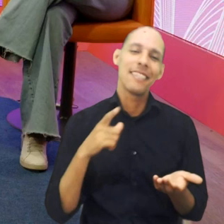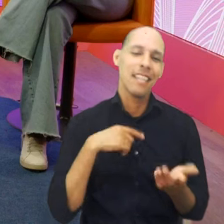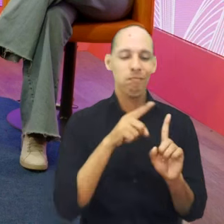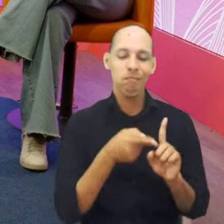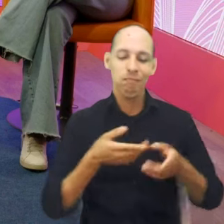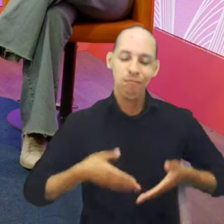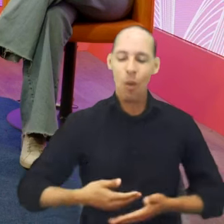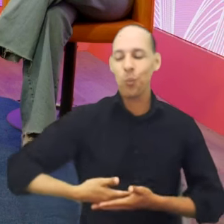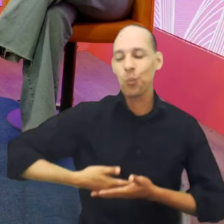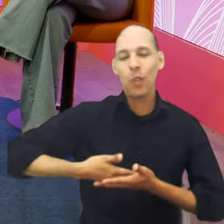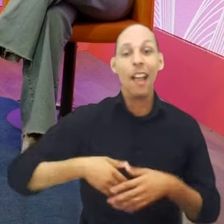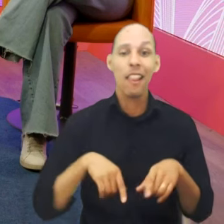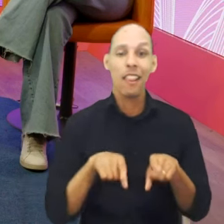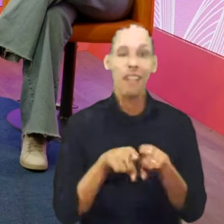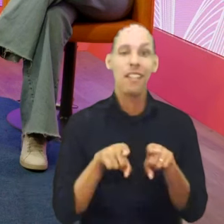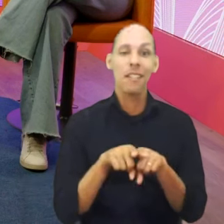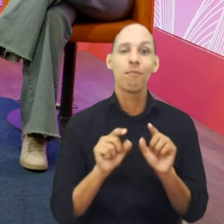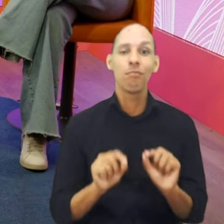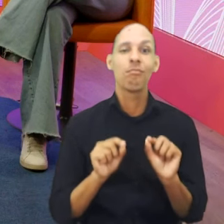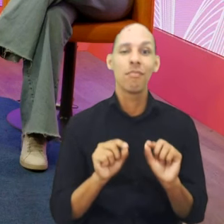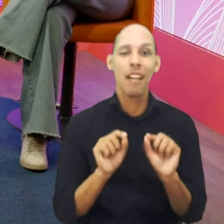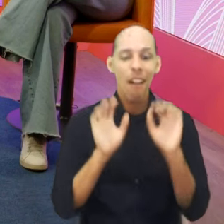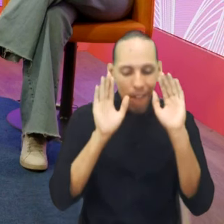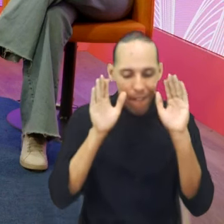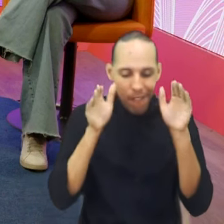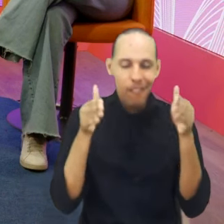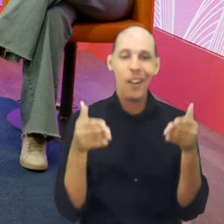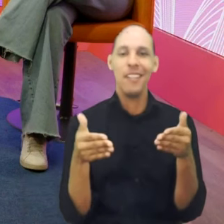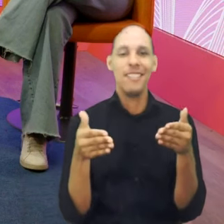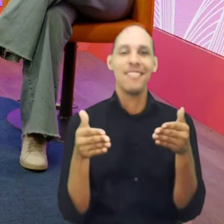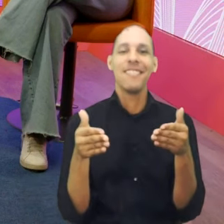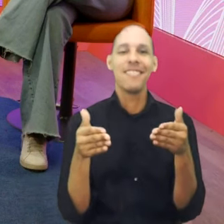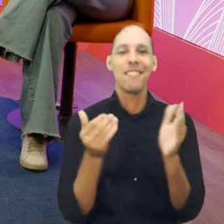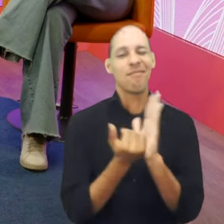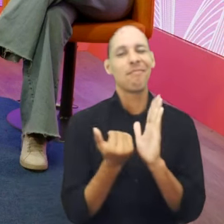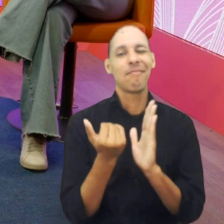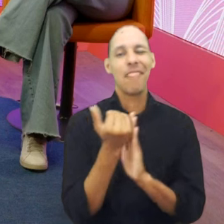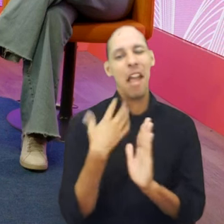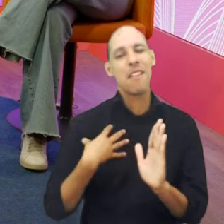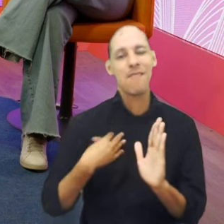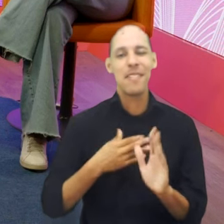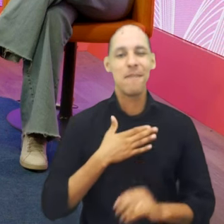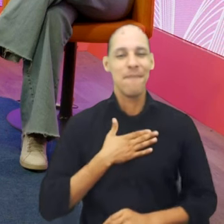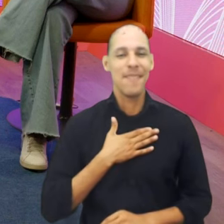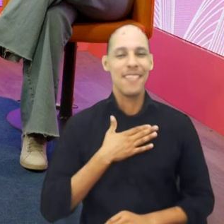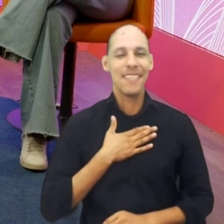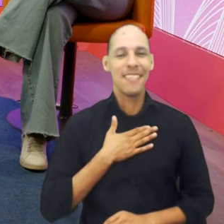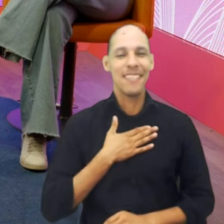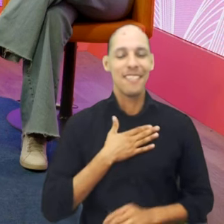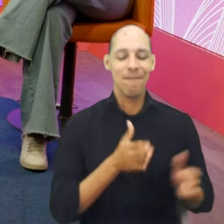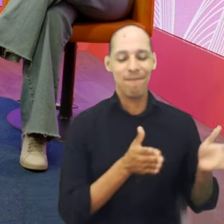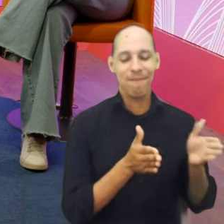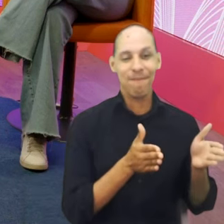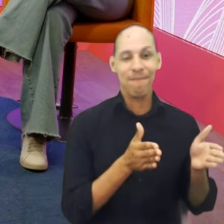maternidade, veio também a dedicação em tempo maior para minha filha num primeiro momento. E